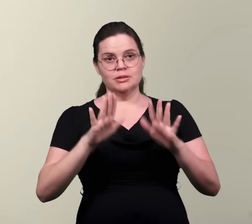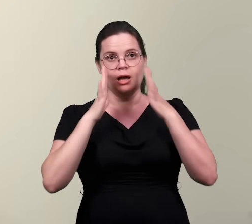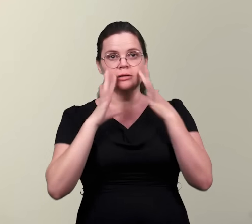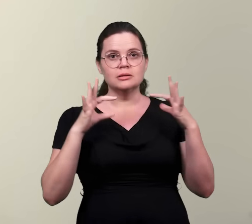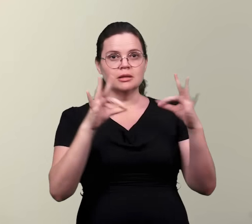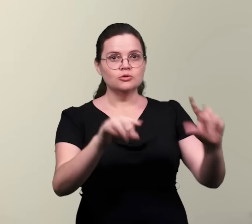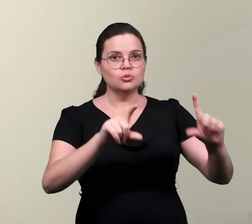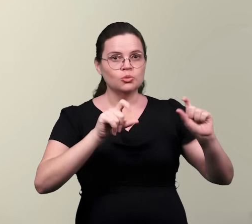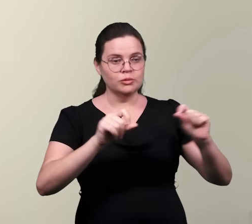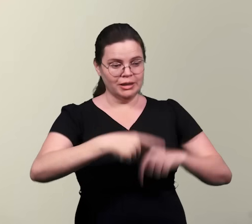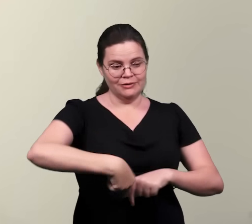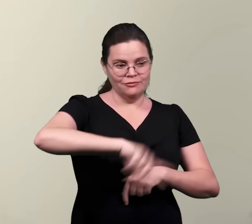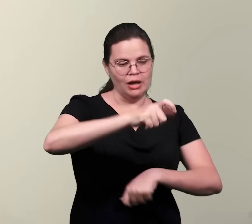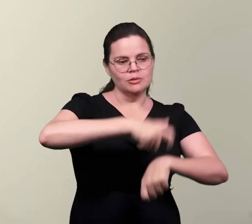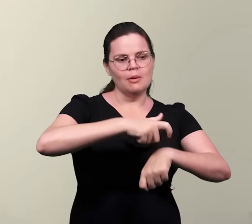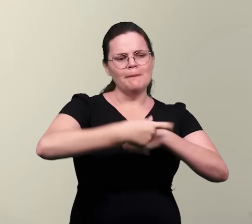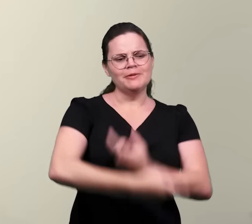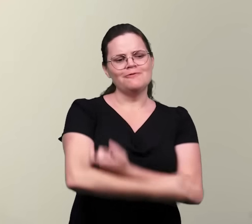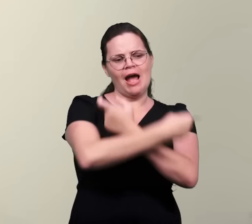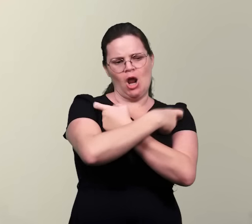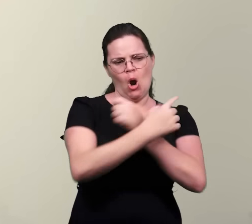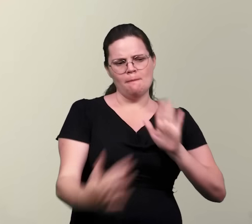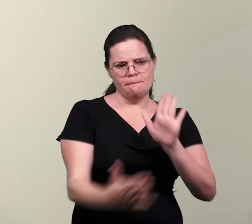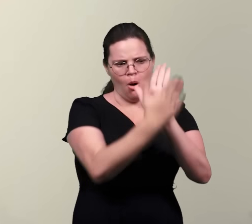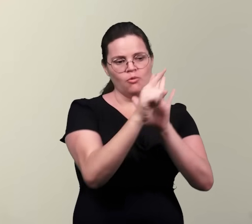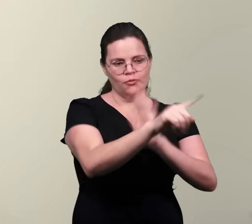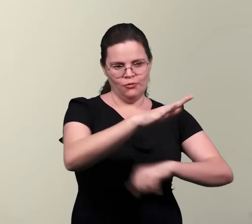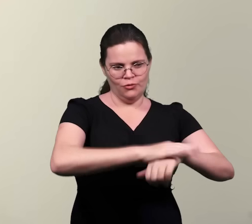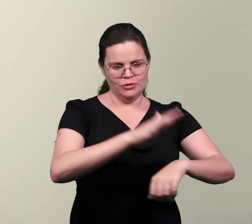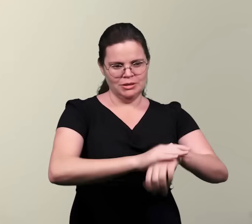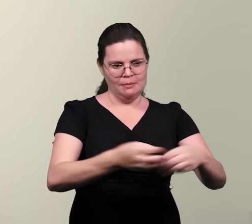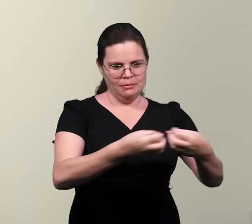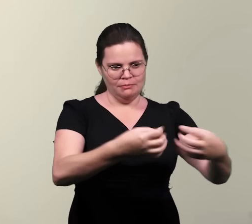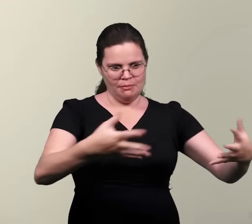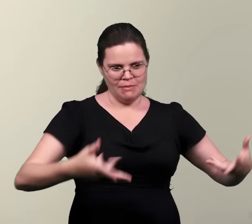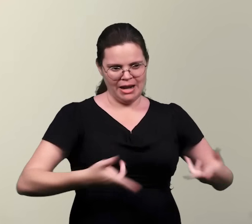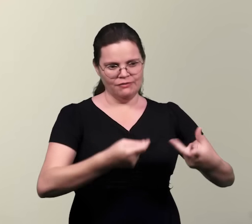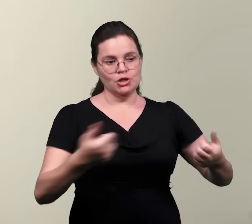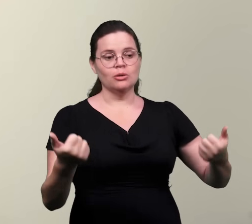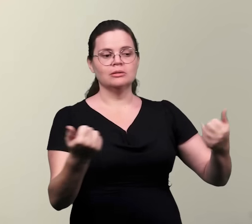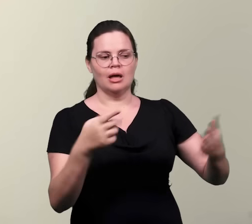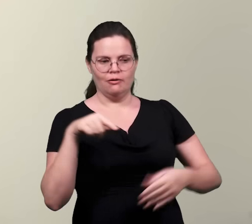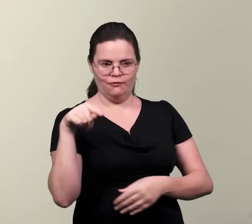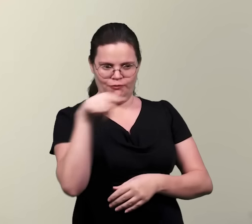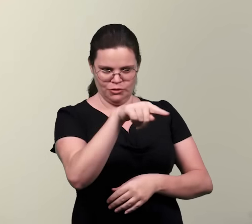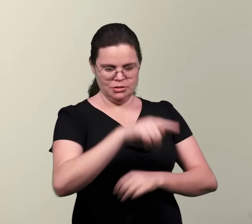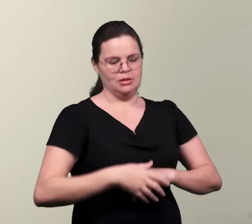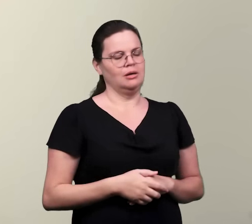que faças diante de Faraó todas as maravilhas que tenho posto